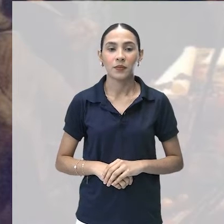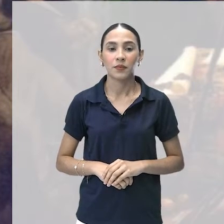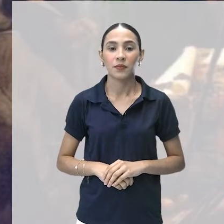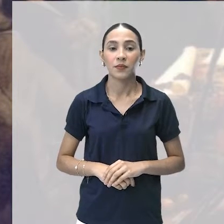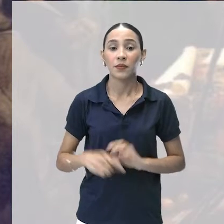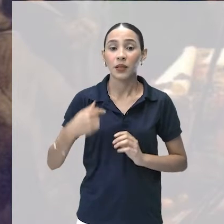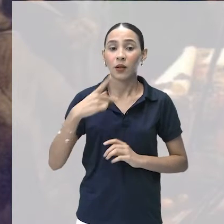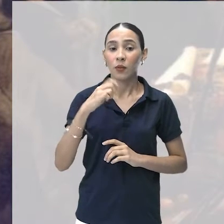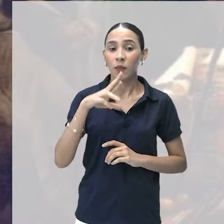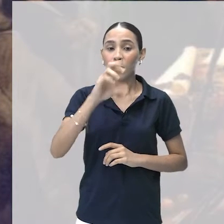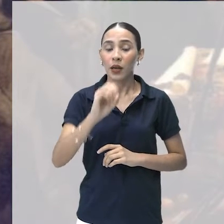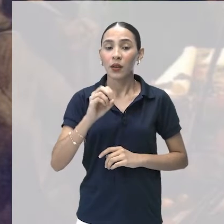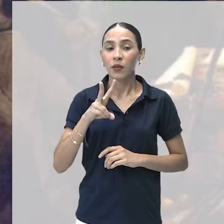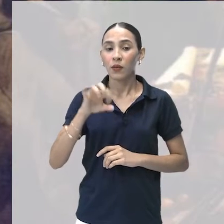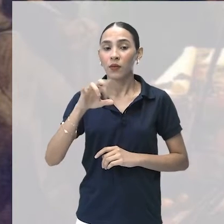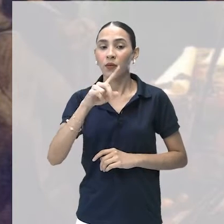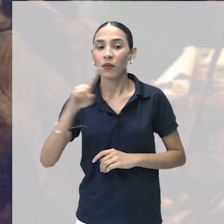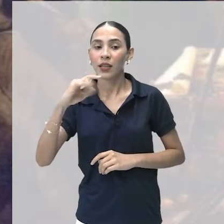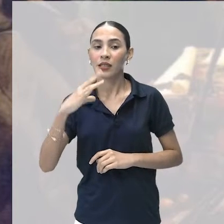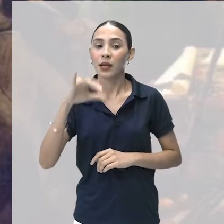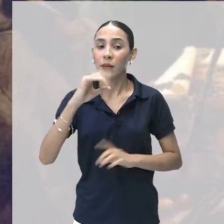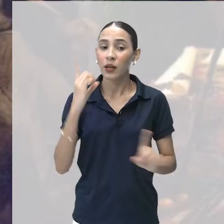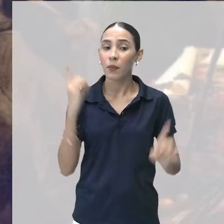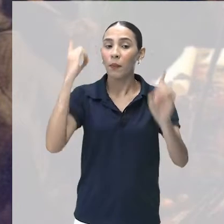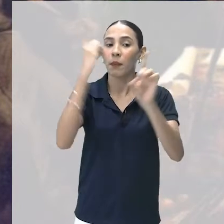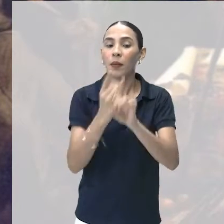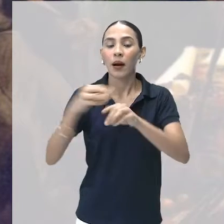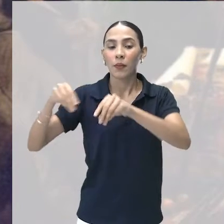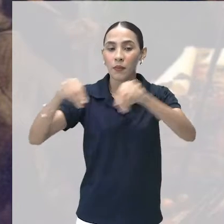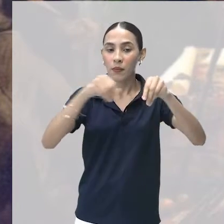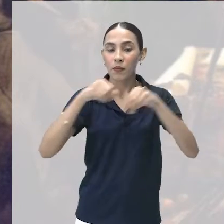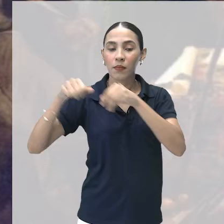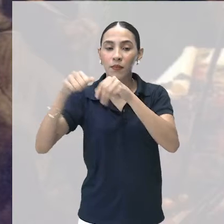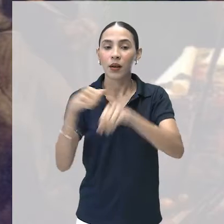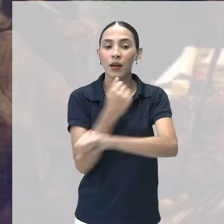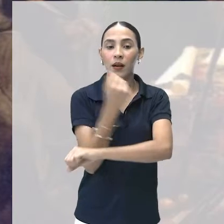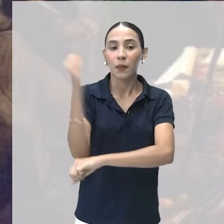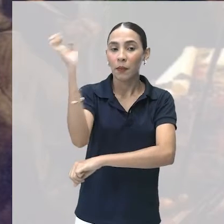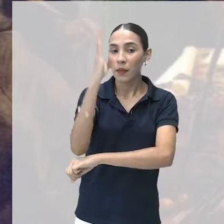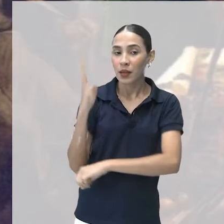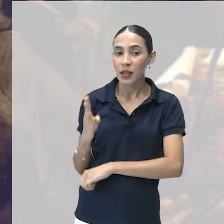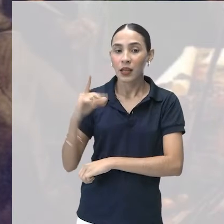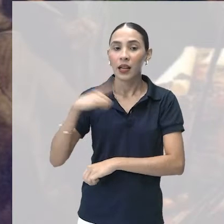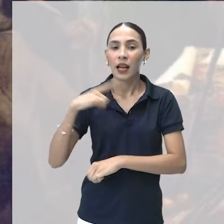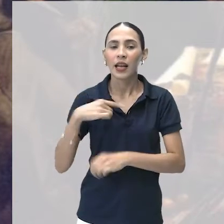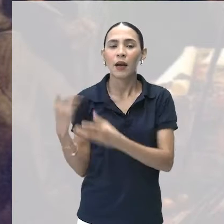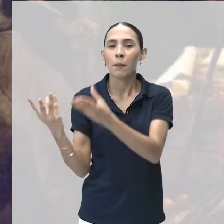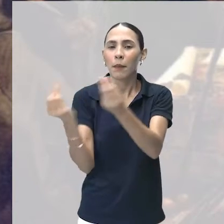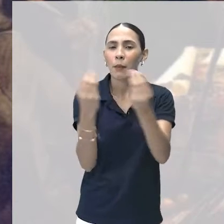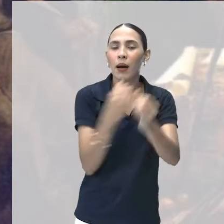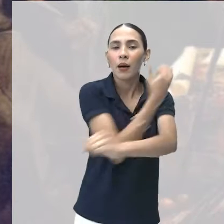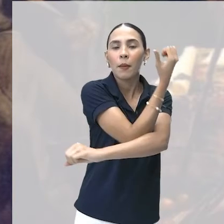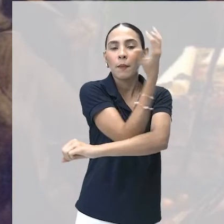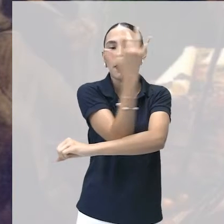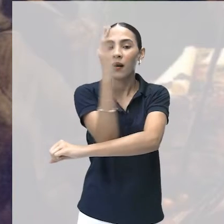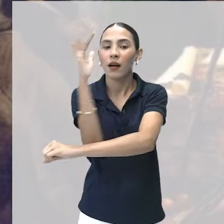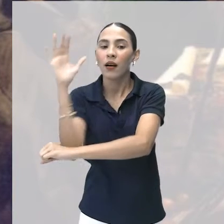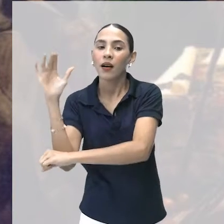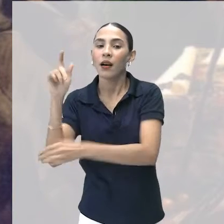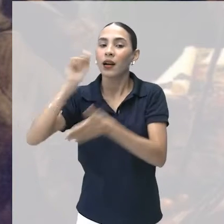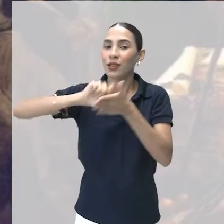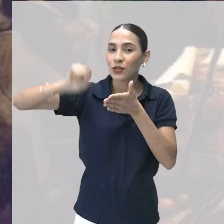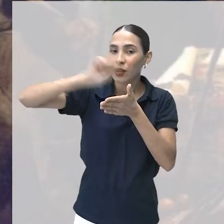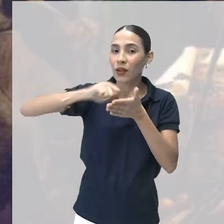Quando Pero Vaz de Caminha descobriu as terras brasileiras, eram festes e verdejantes, escreveu